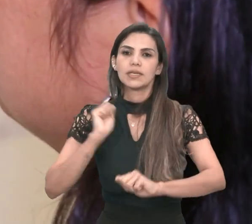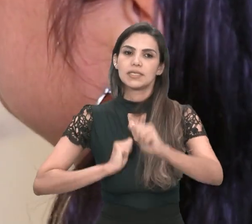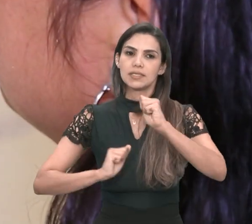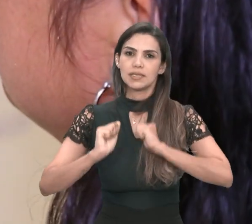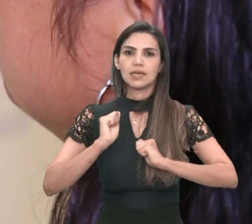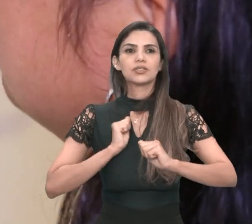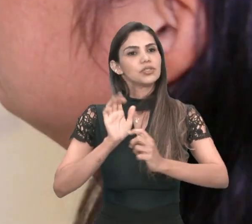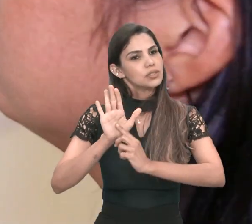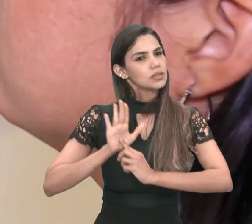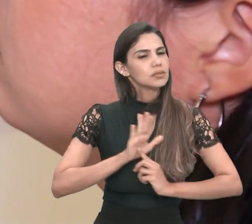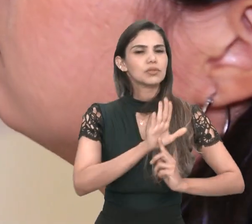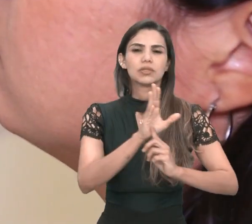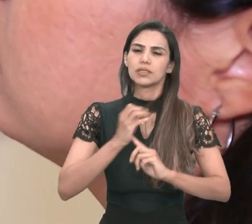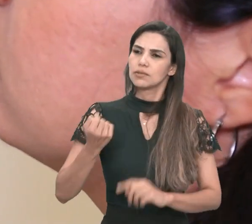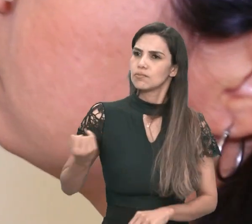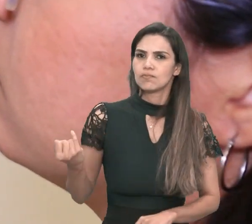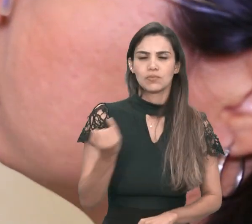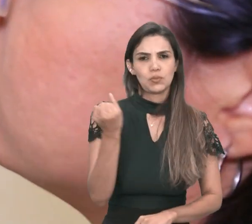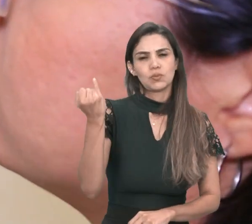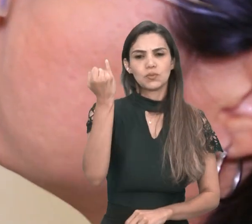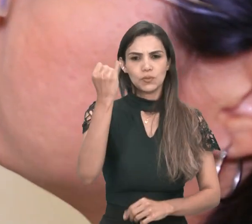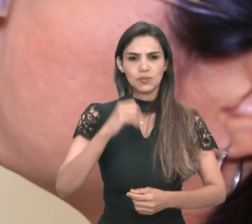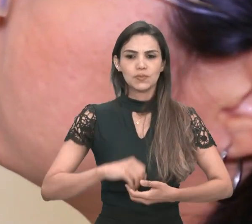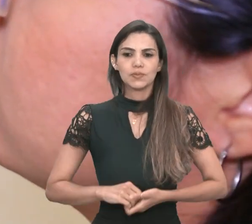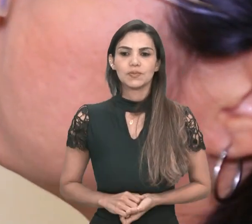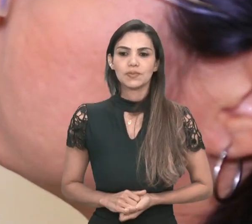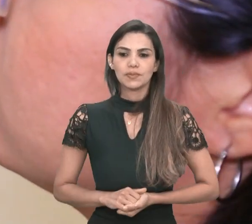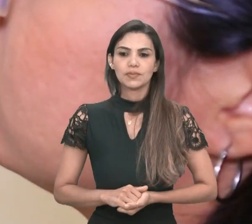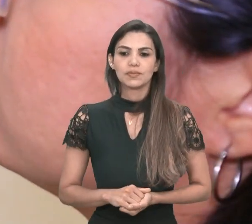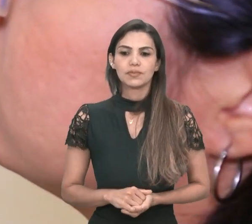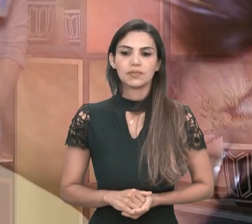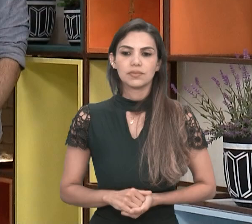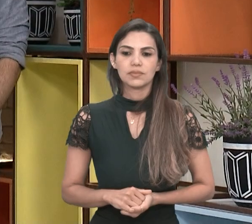que tratasse das mulheres artistas.